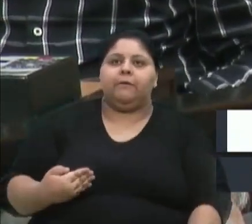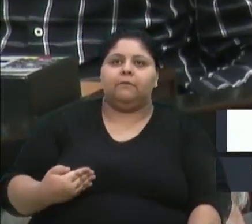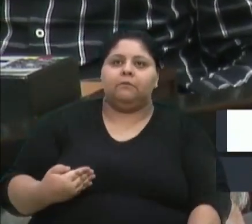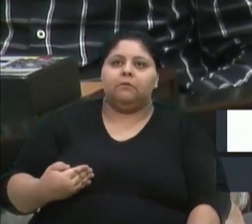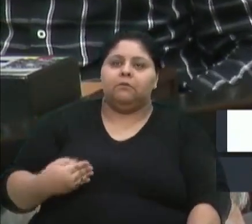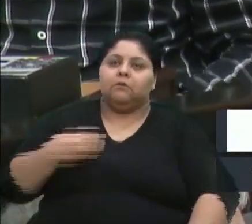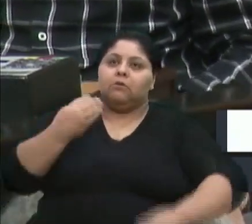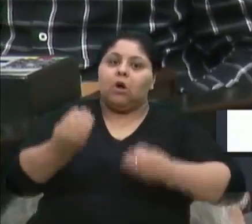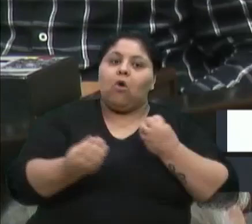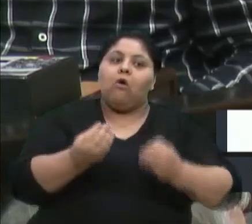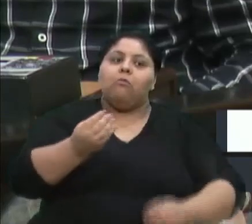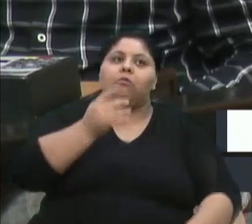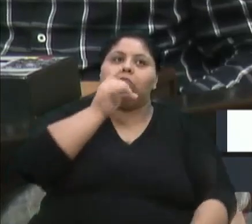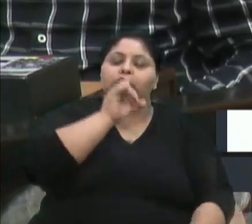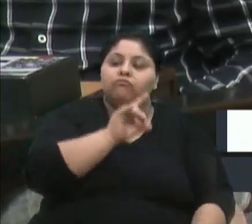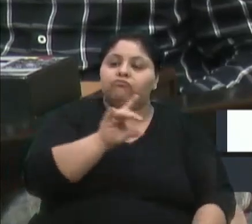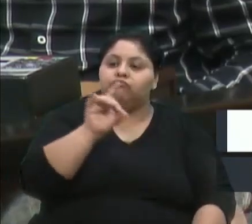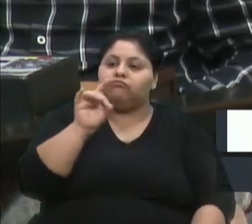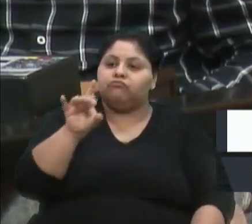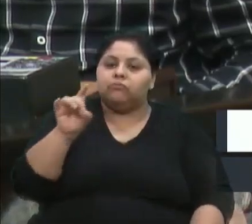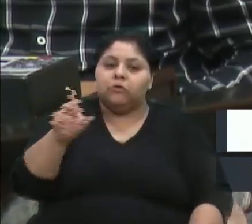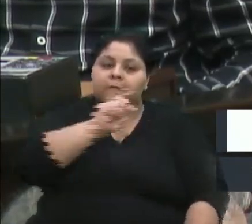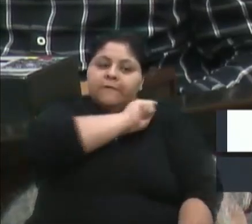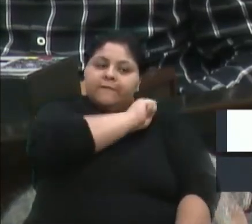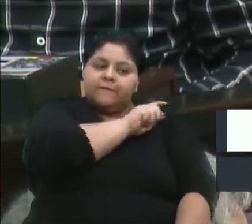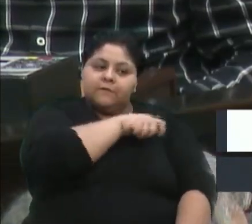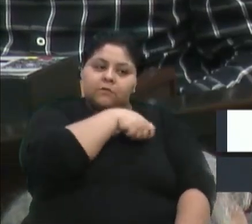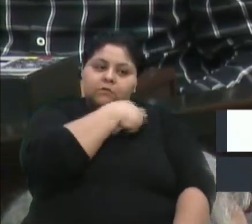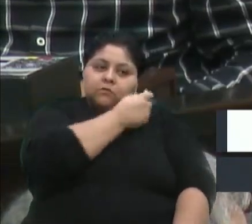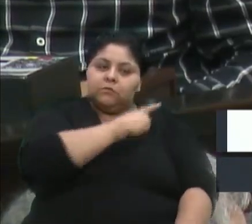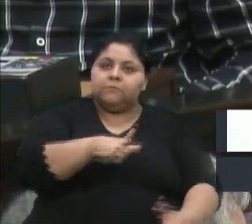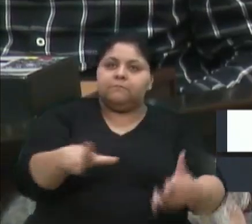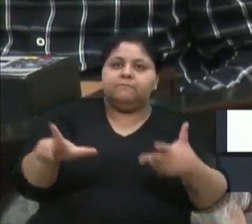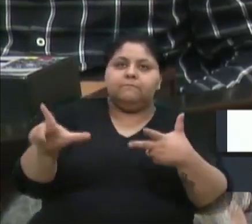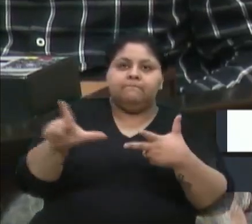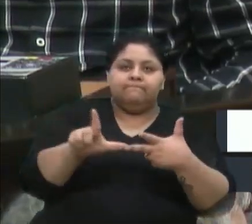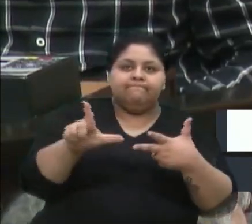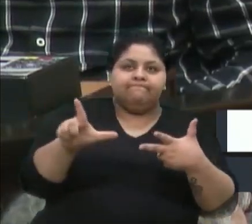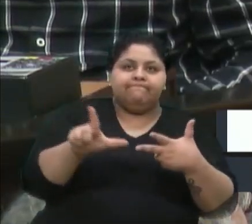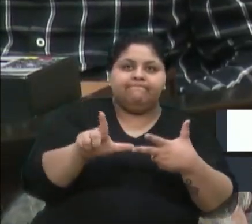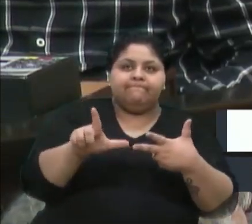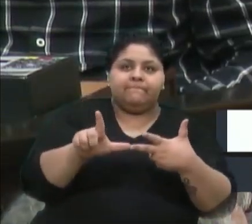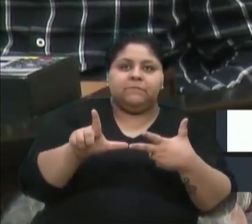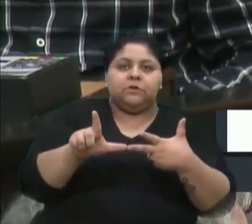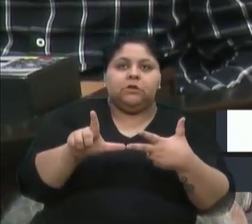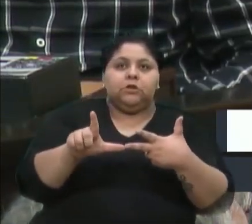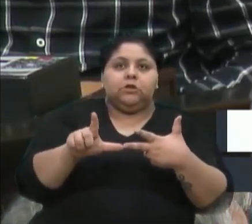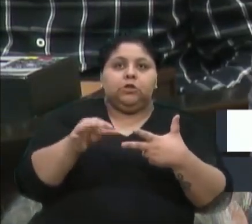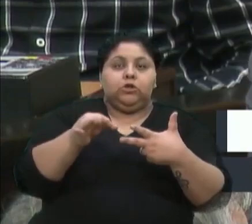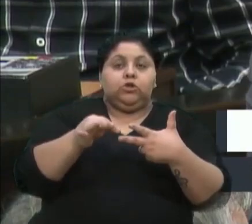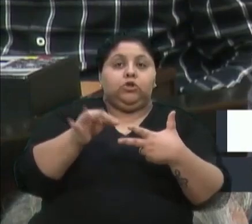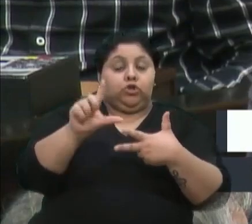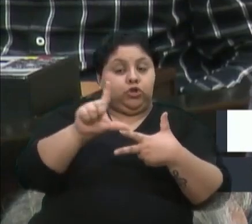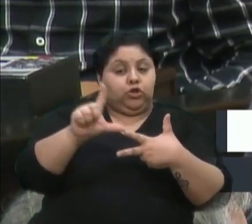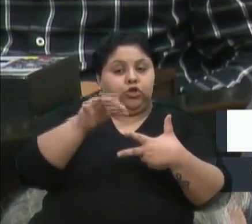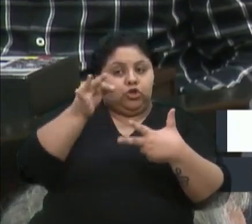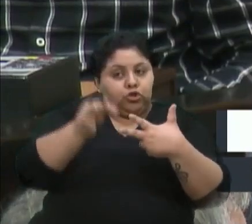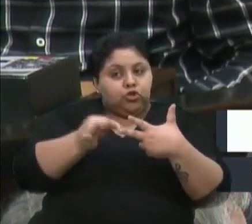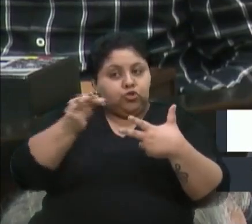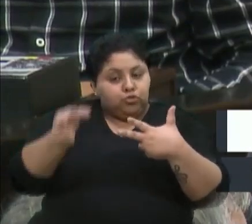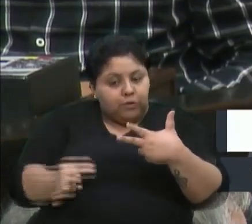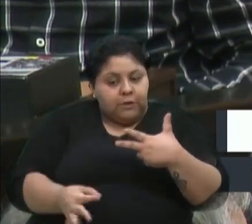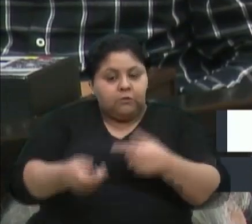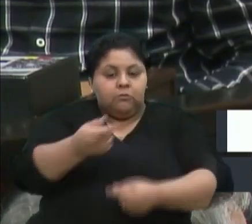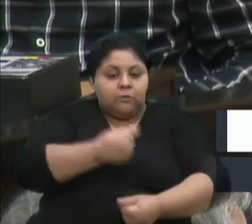como Cada um fiscalizador legislador julgador e administrador que somos